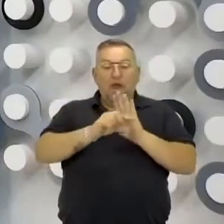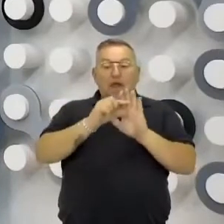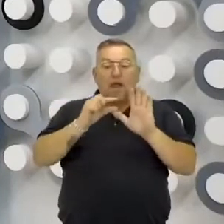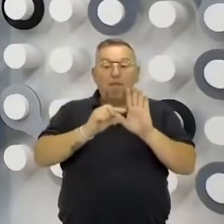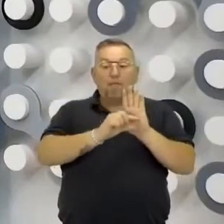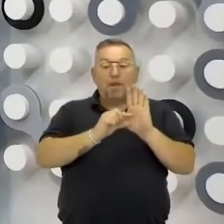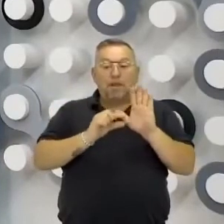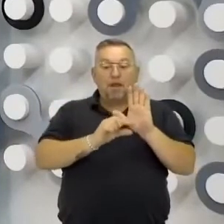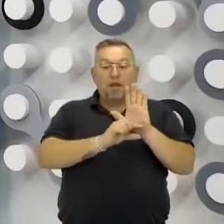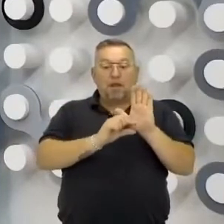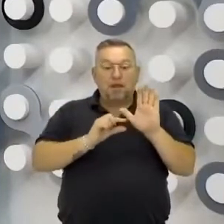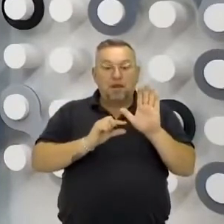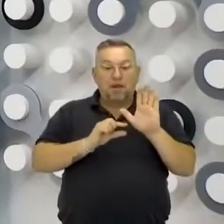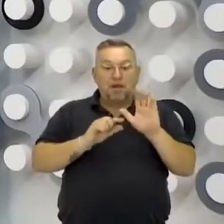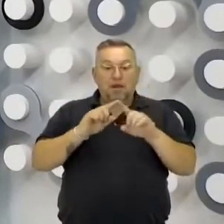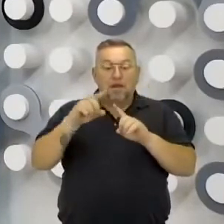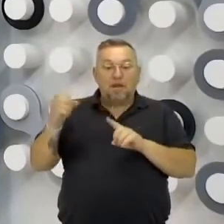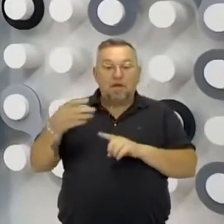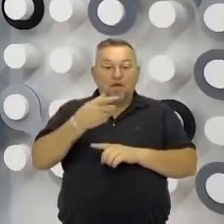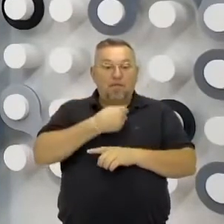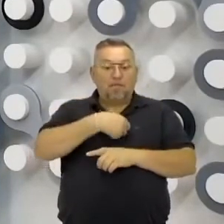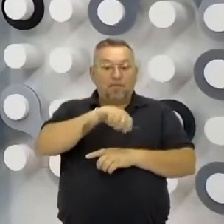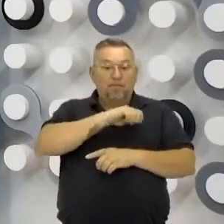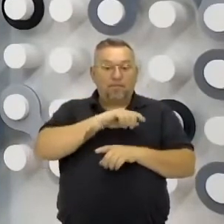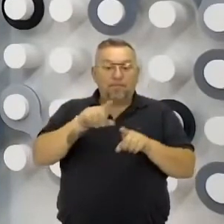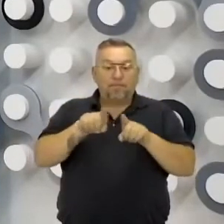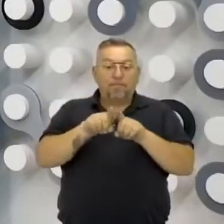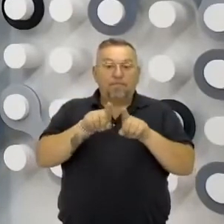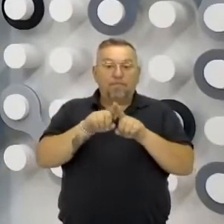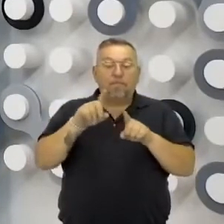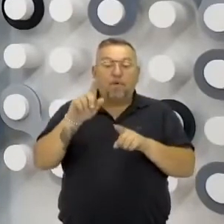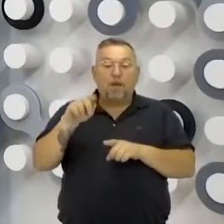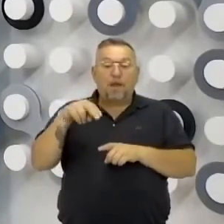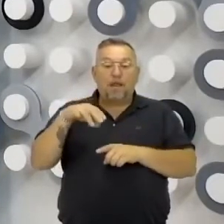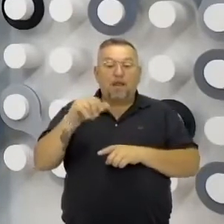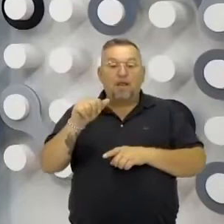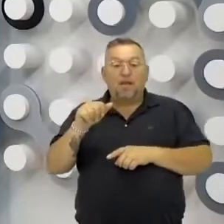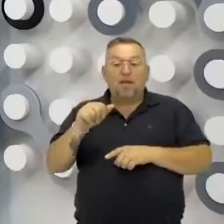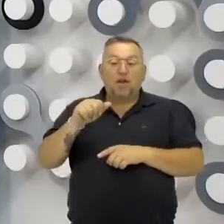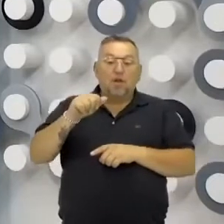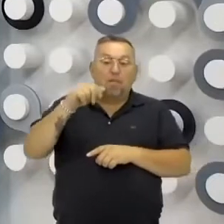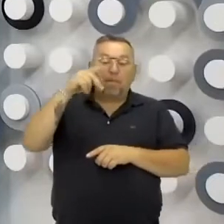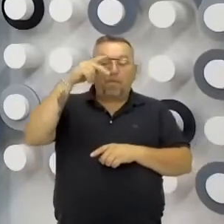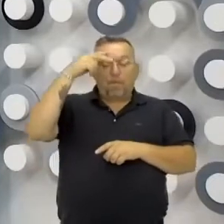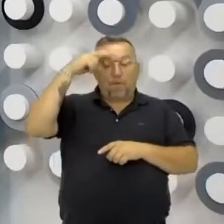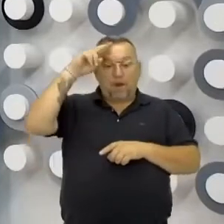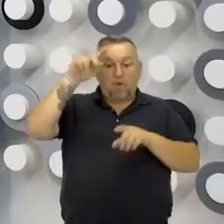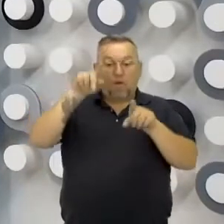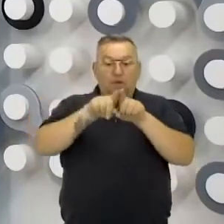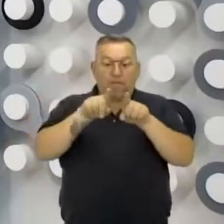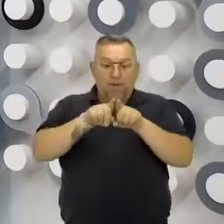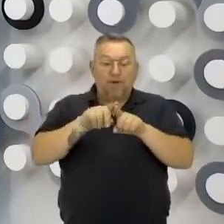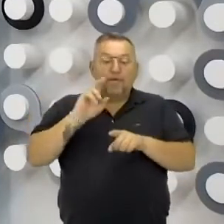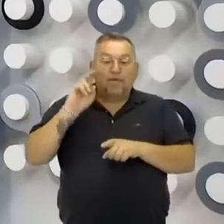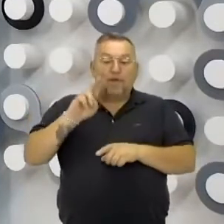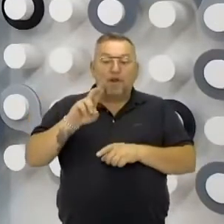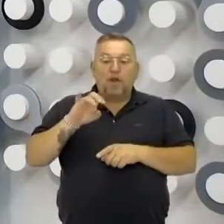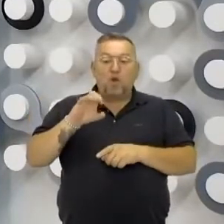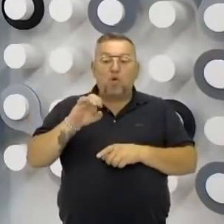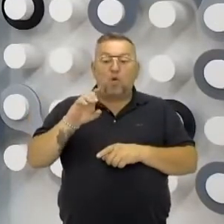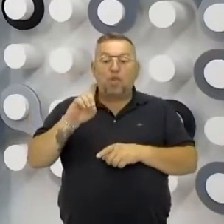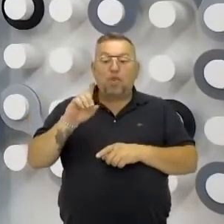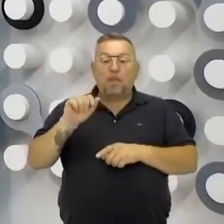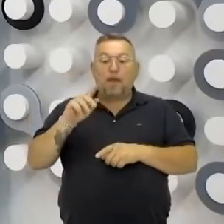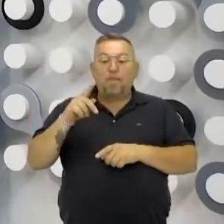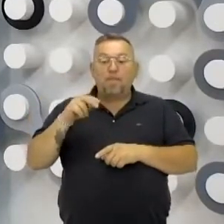Então, vice-reino tem aqui, da Nova Espanha, Nova Granada, Peru e Rio da Prata. Os vice-reinos eram